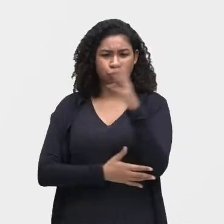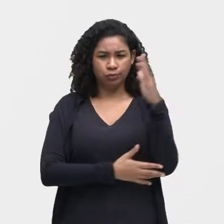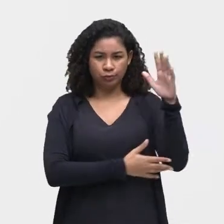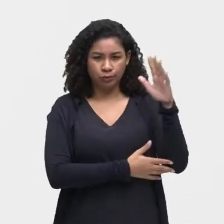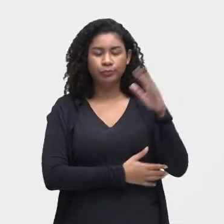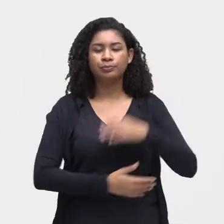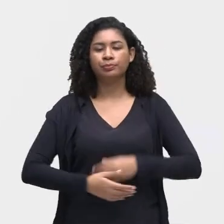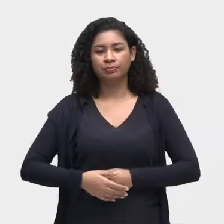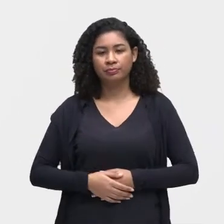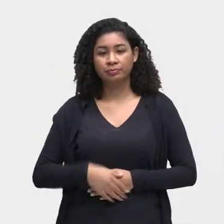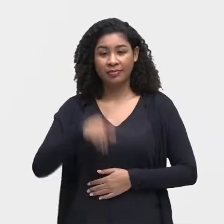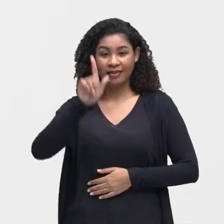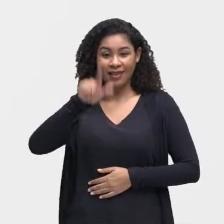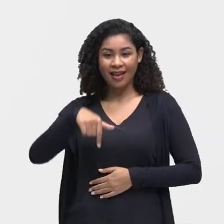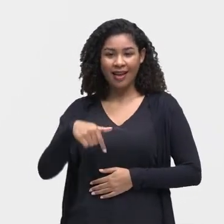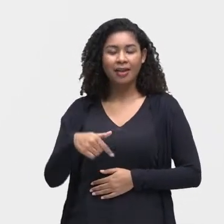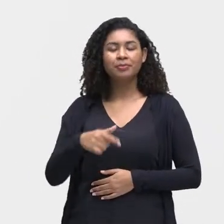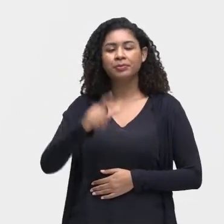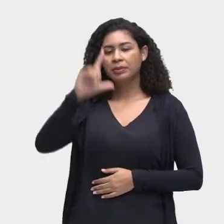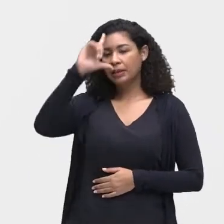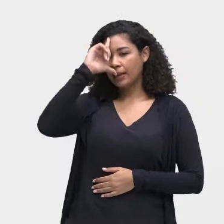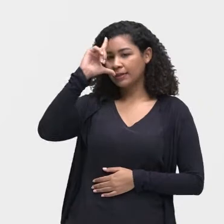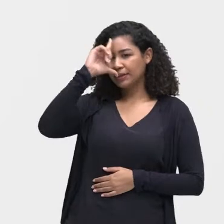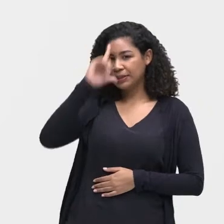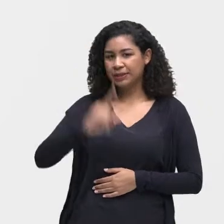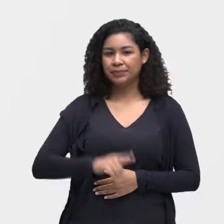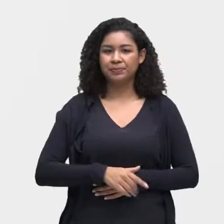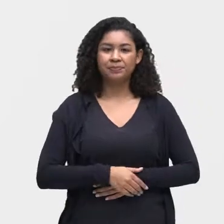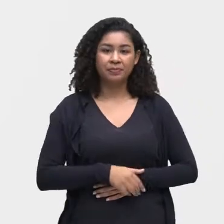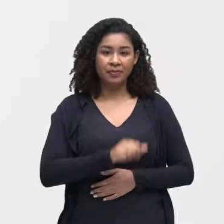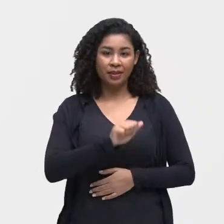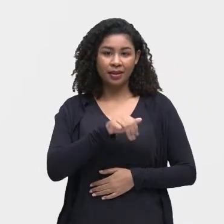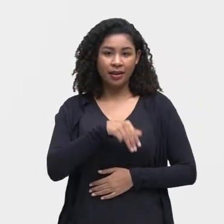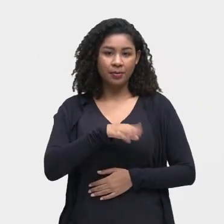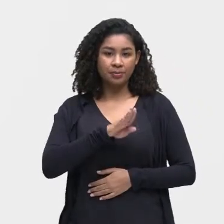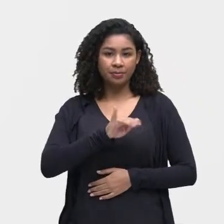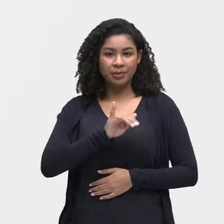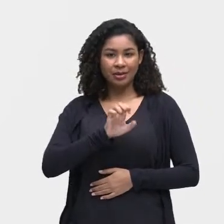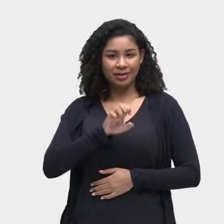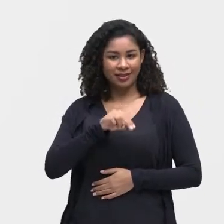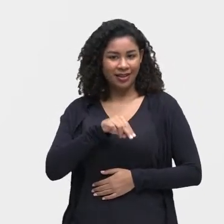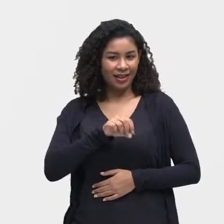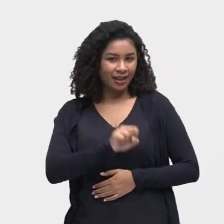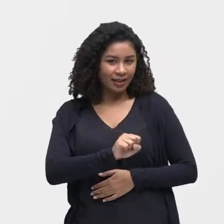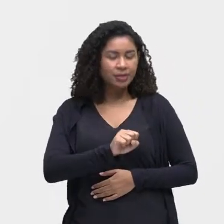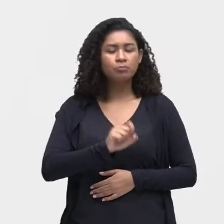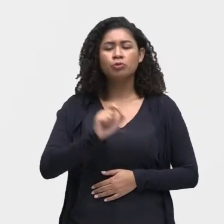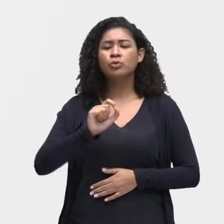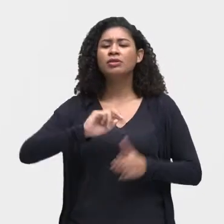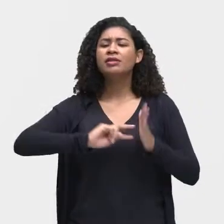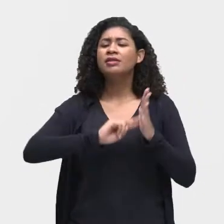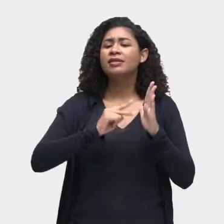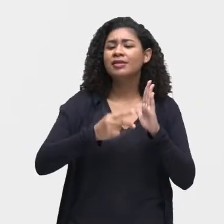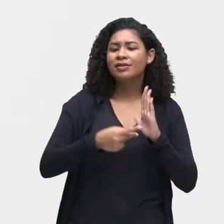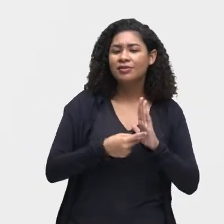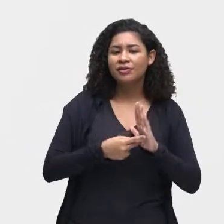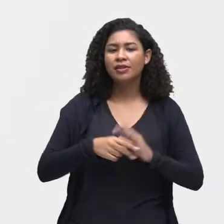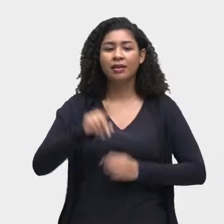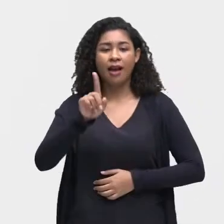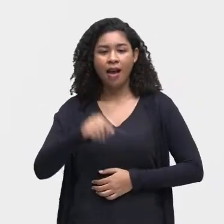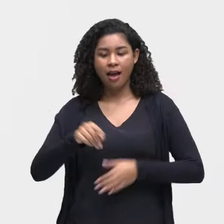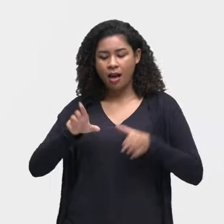ambiens, ambientes, com o sentido de envolver algo. É o conjunto